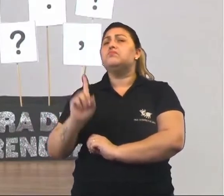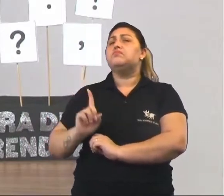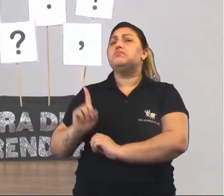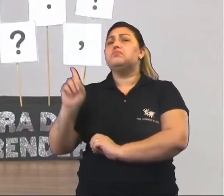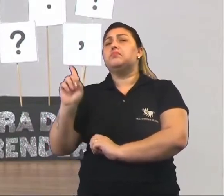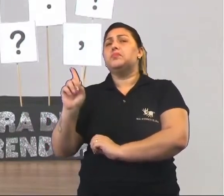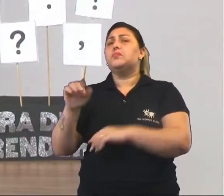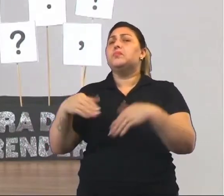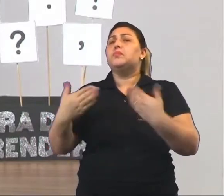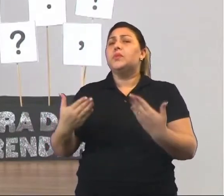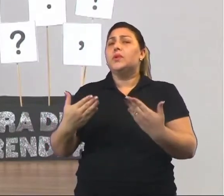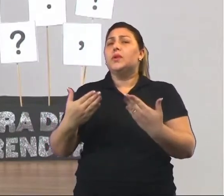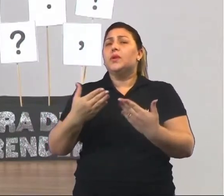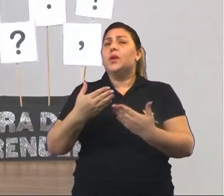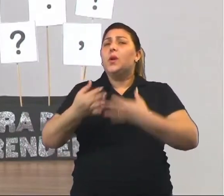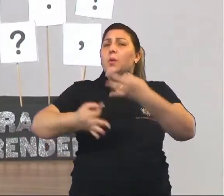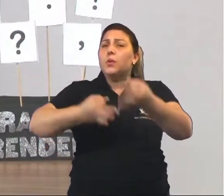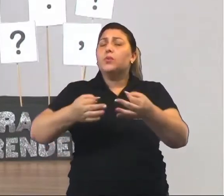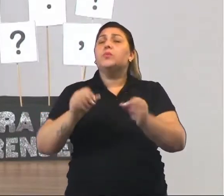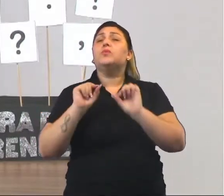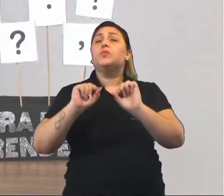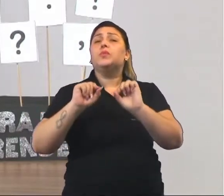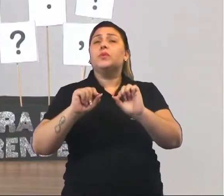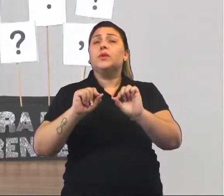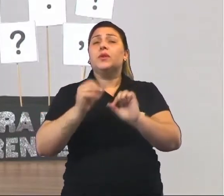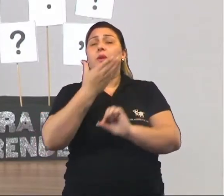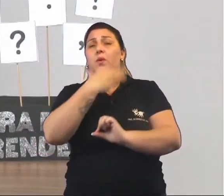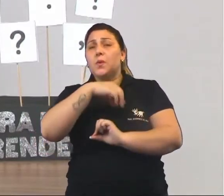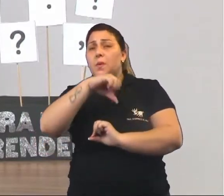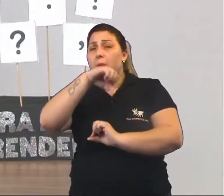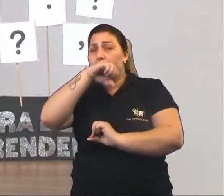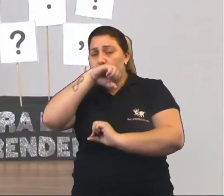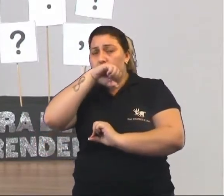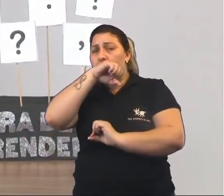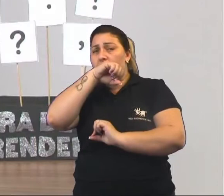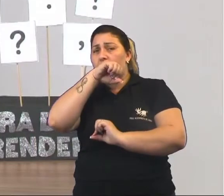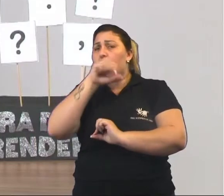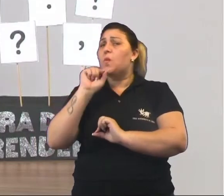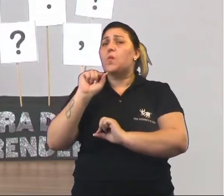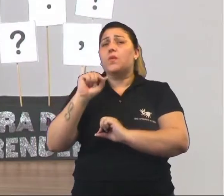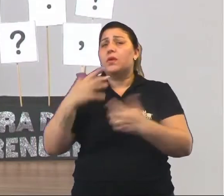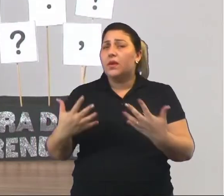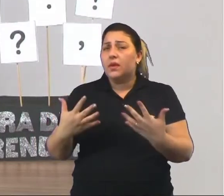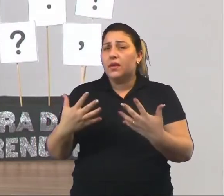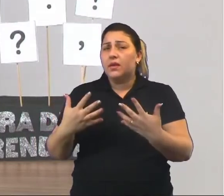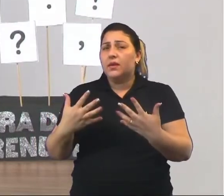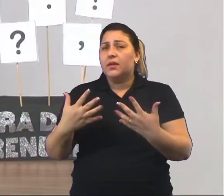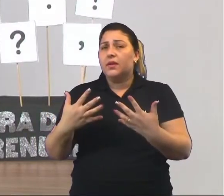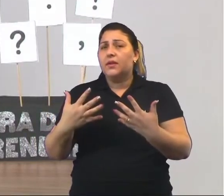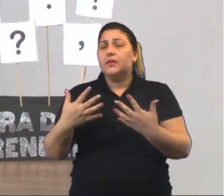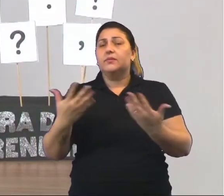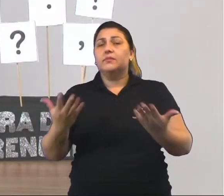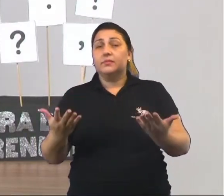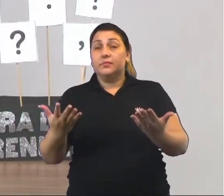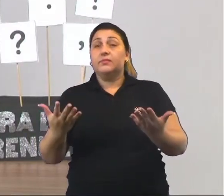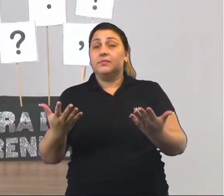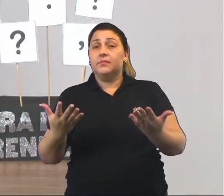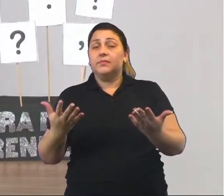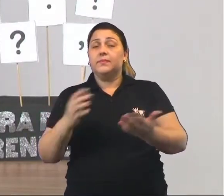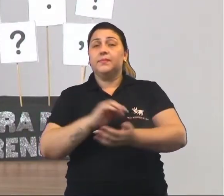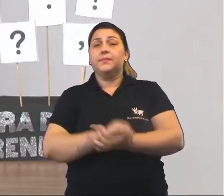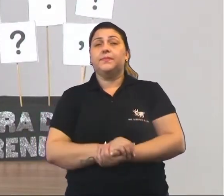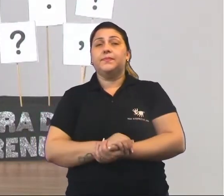exclamação, ele está ali sugerindo que o pai estava com o quê? O que ele está sugerindo? E aí,